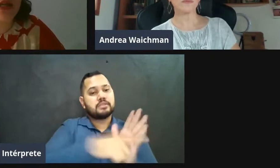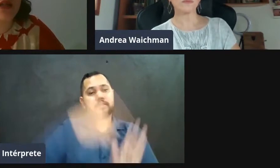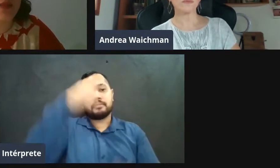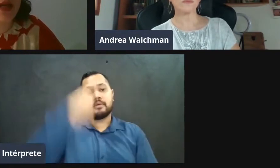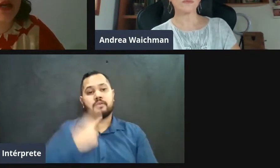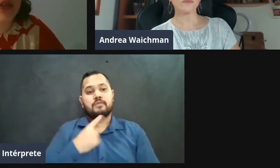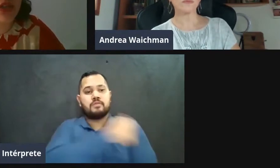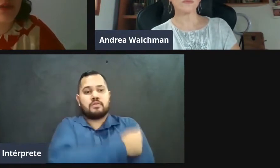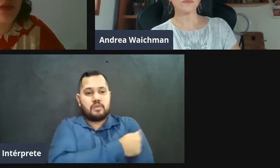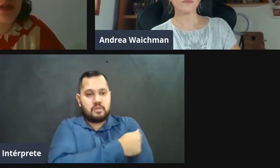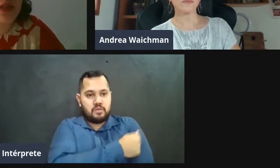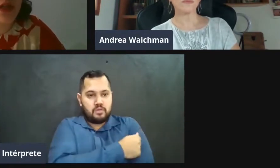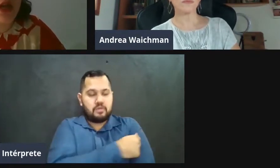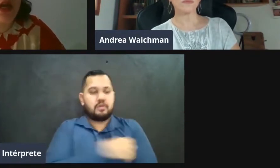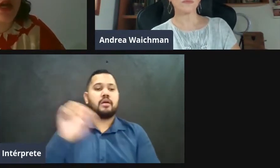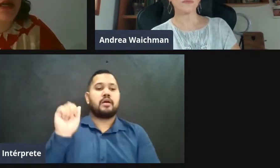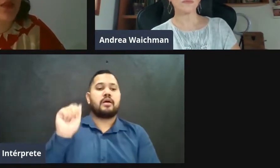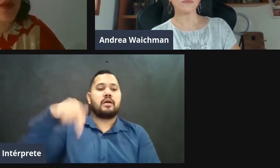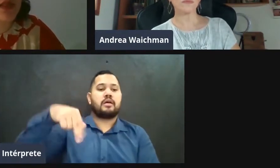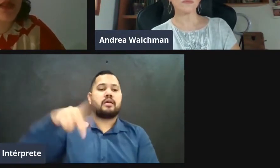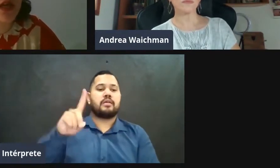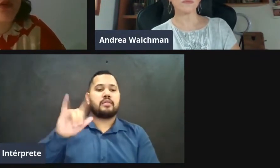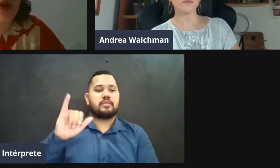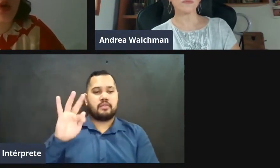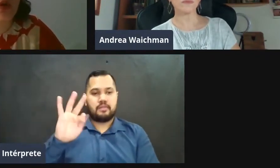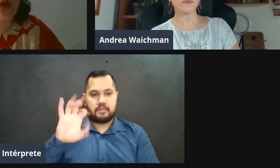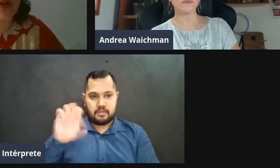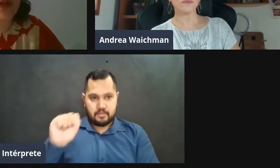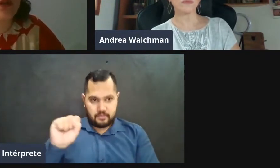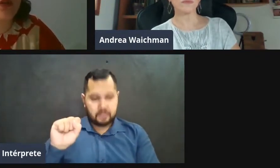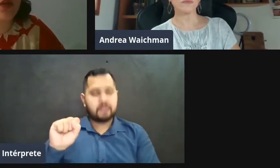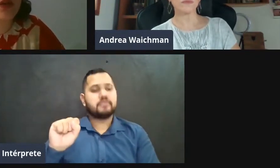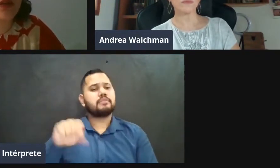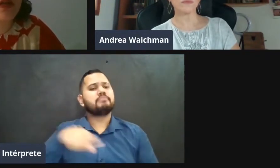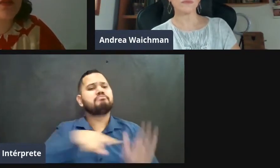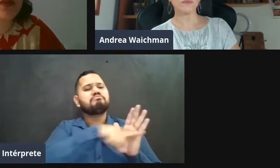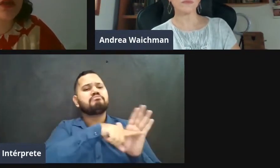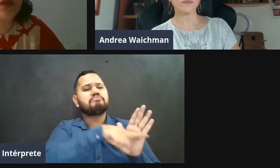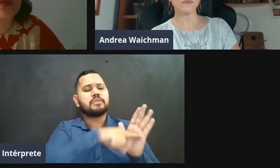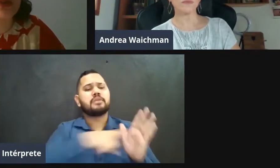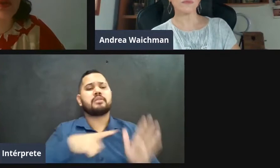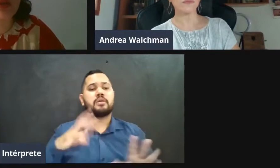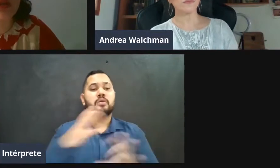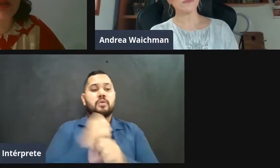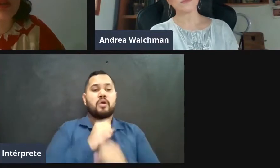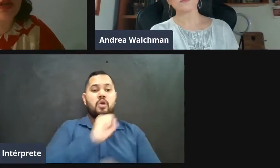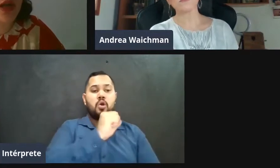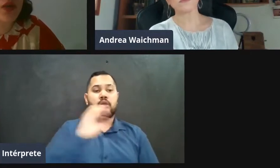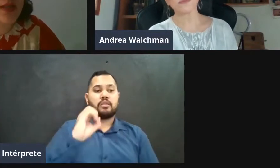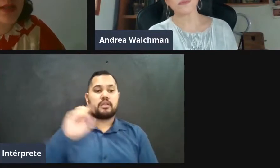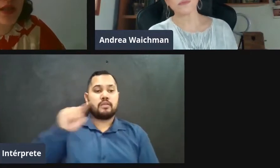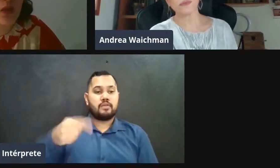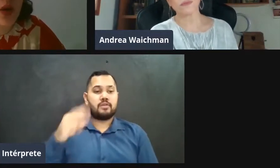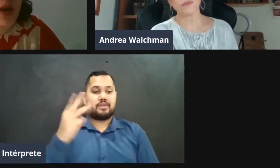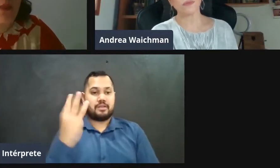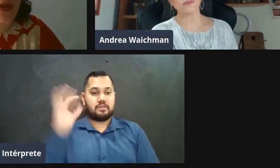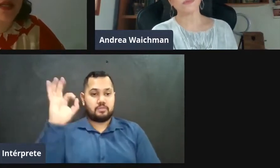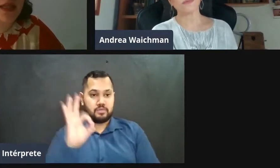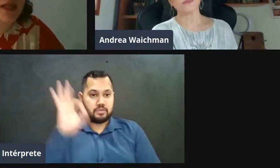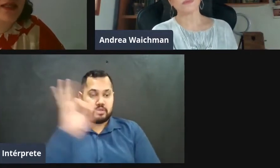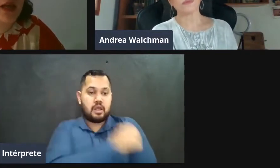foi realizada pela Andifes. Essa pesquisa revelou que 80,3% dos estudantes de